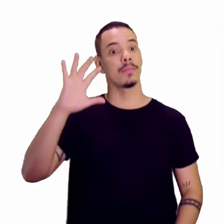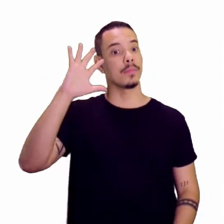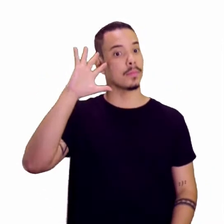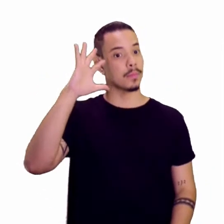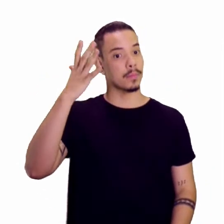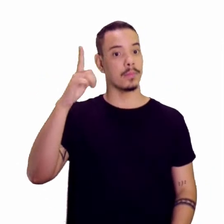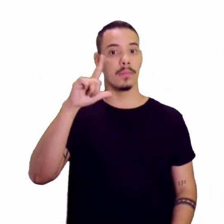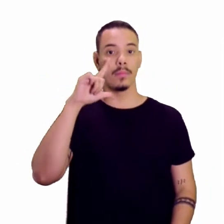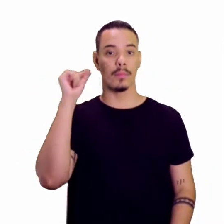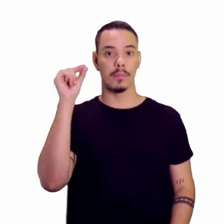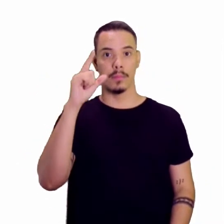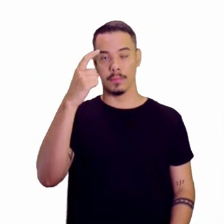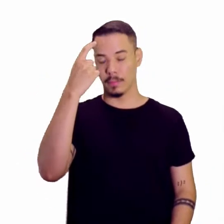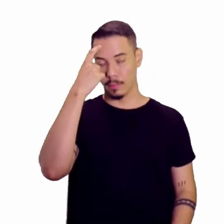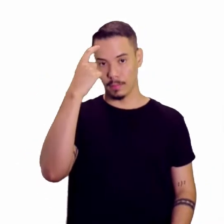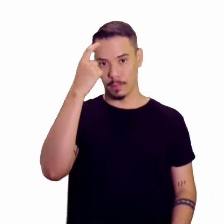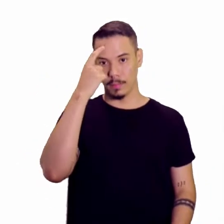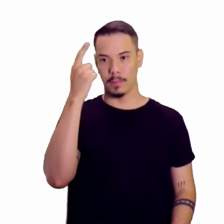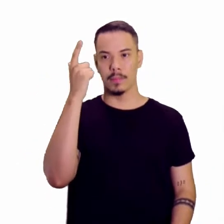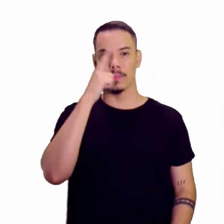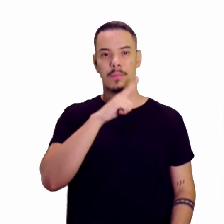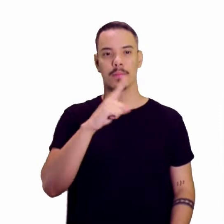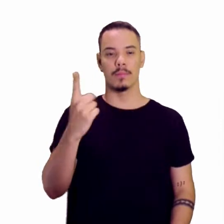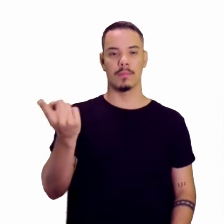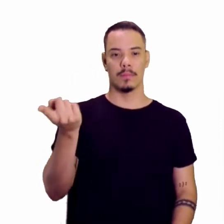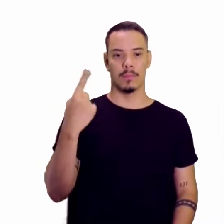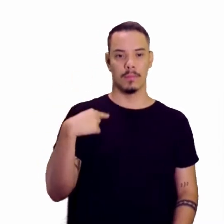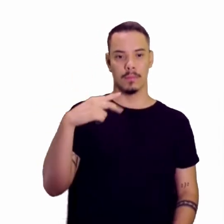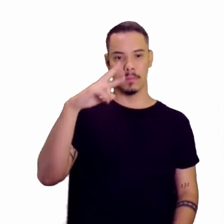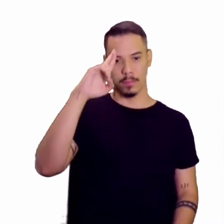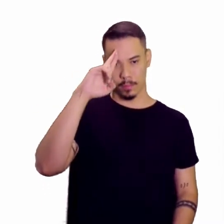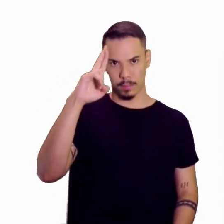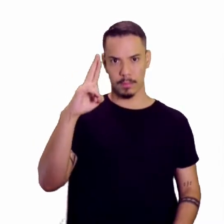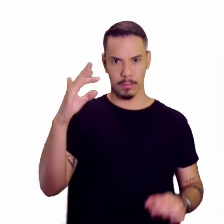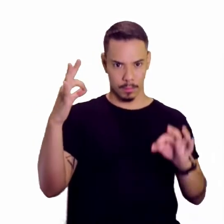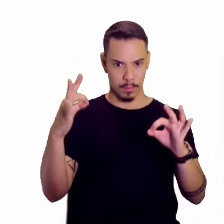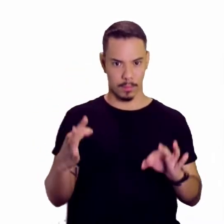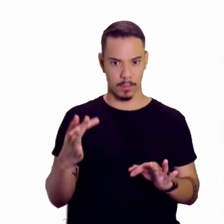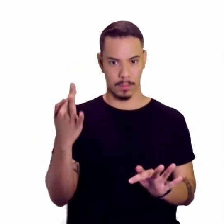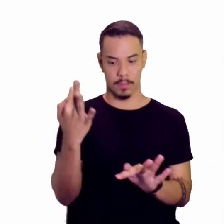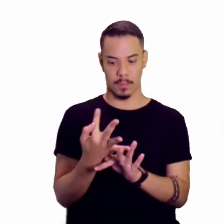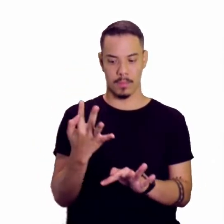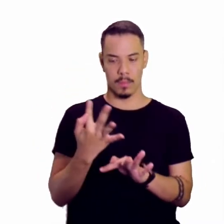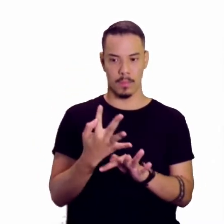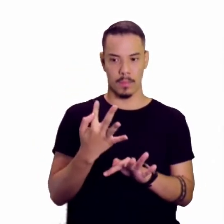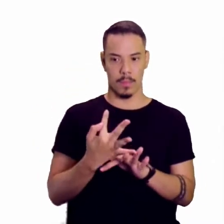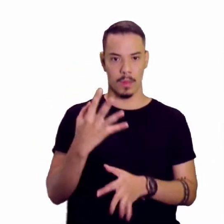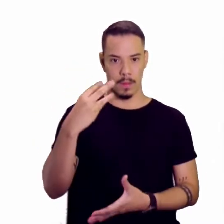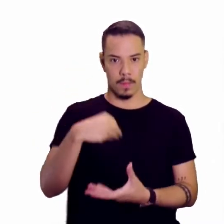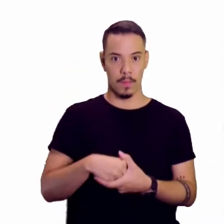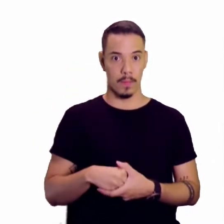gato Garfield para atender a ordem recebida do seu dono está fisicamente correta? Olha só, fisicamente